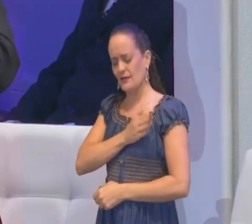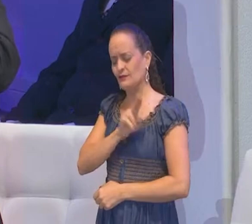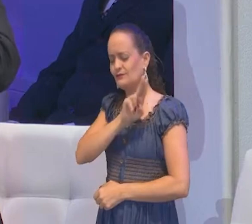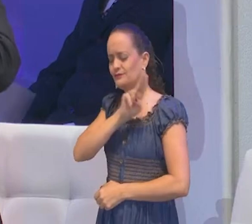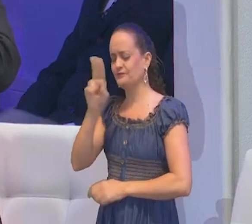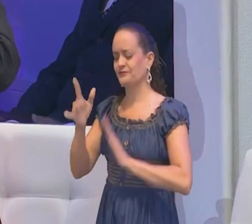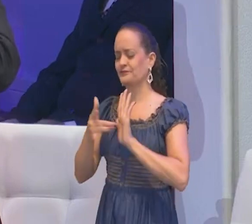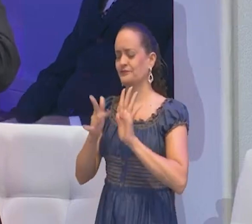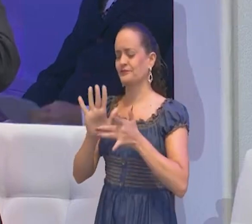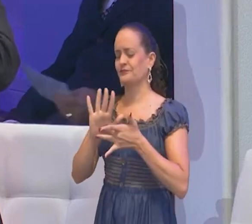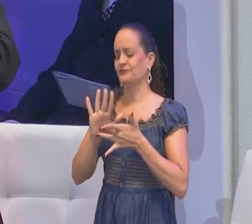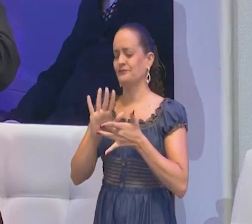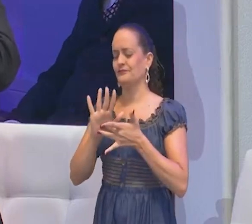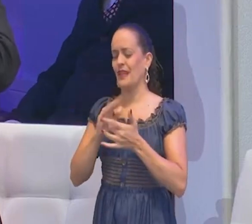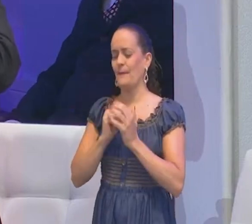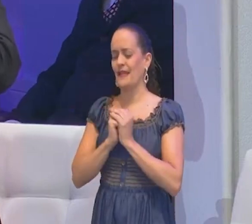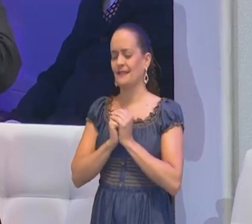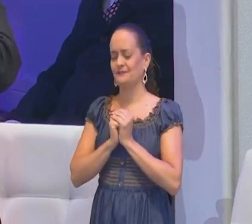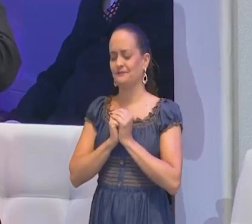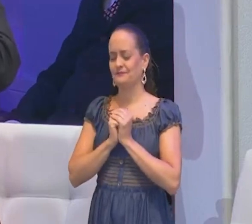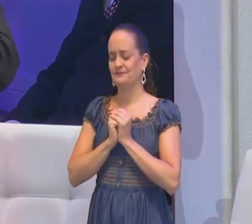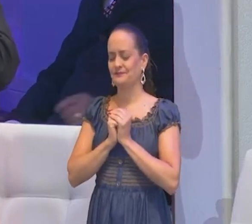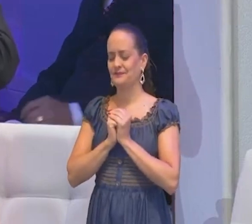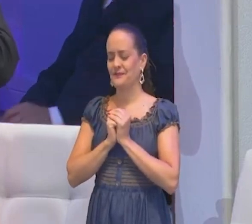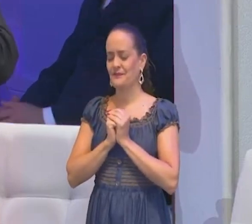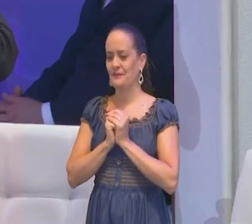nome de Jesus. Amém.